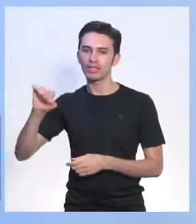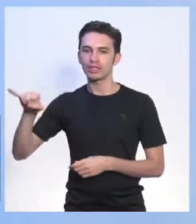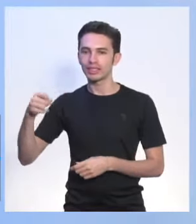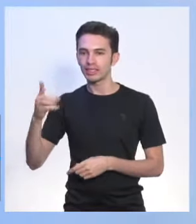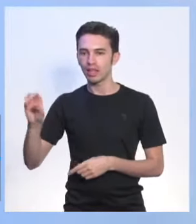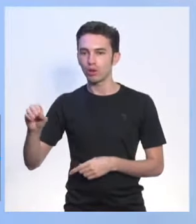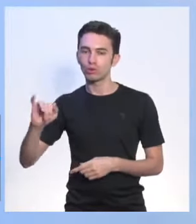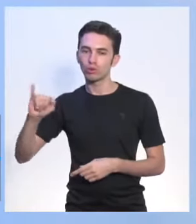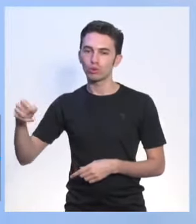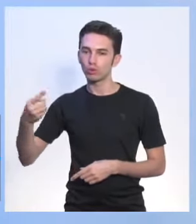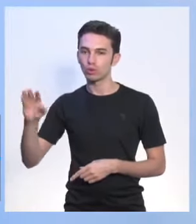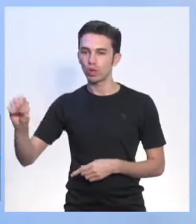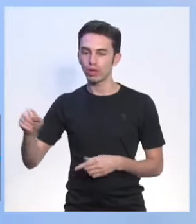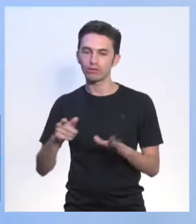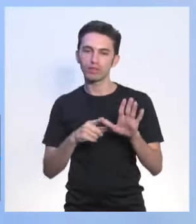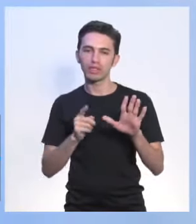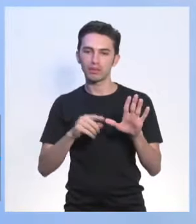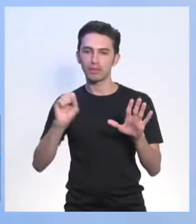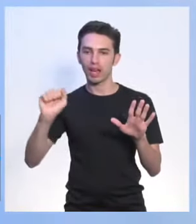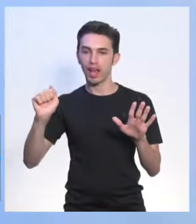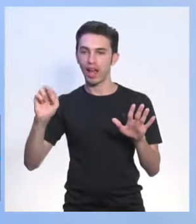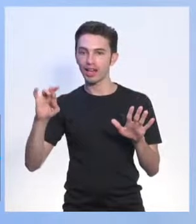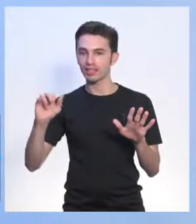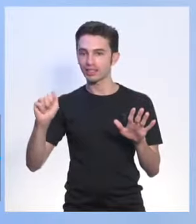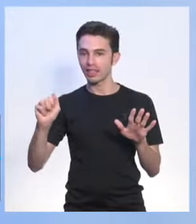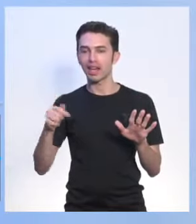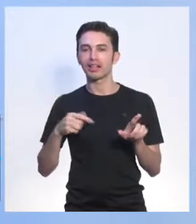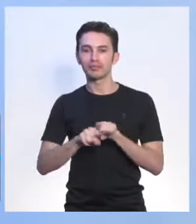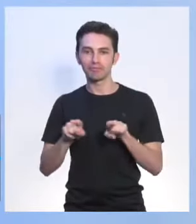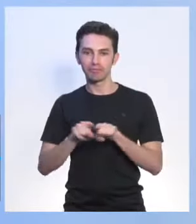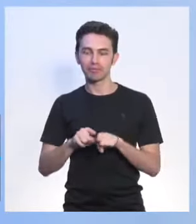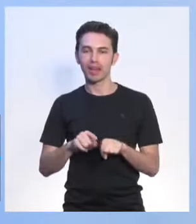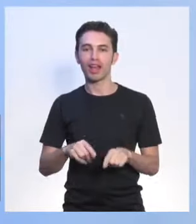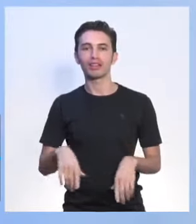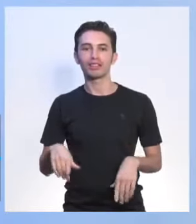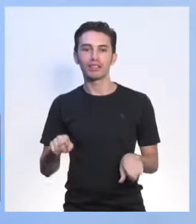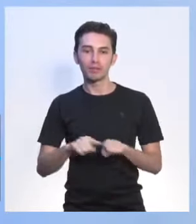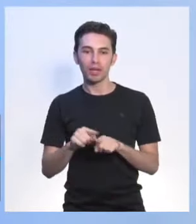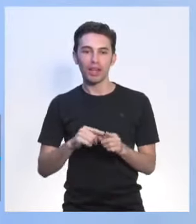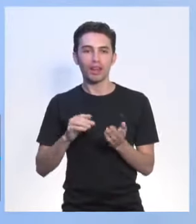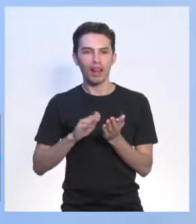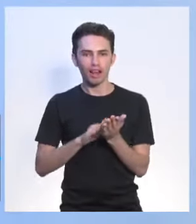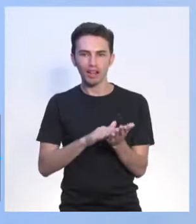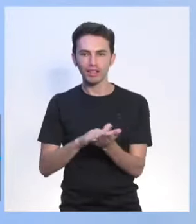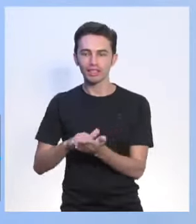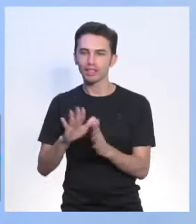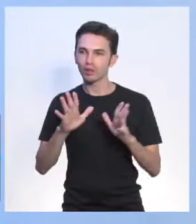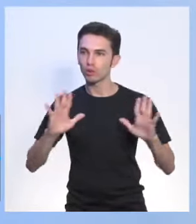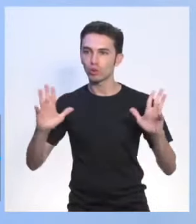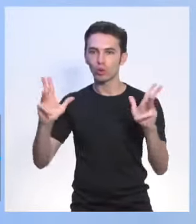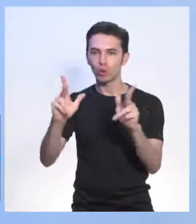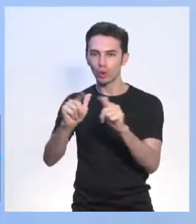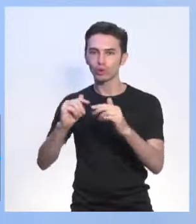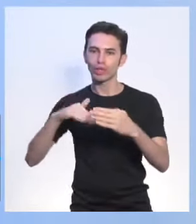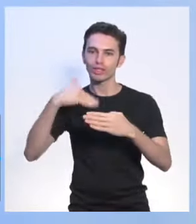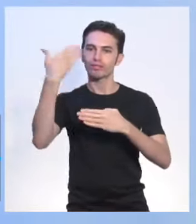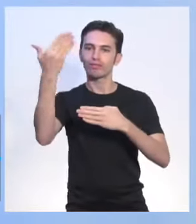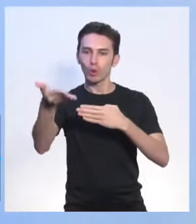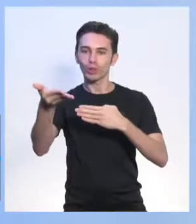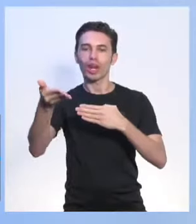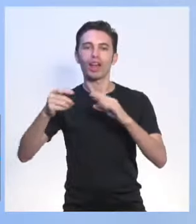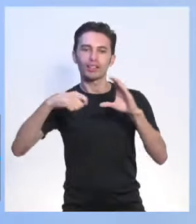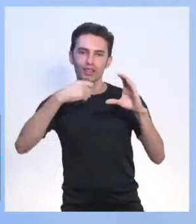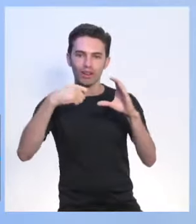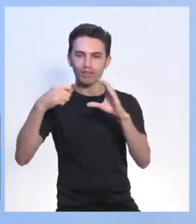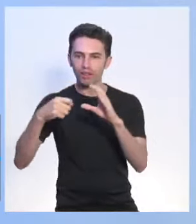a Sara Faveiro também, né? A Jaqueline elogiando a equipe toda, agradecendo o pessoal da produção, o pessoal que ajuda toda a